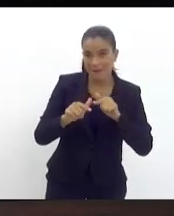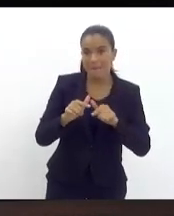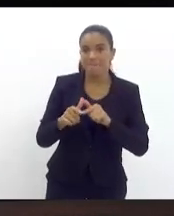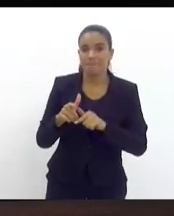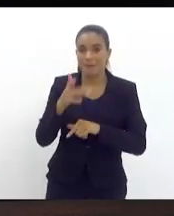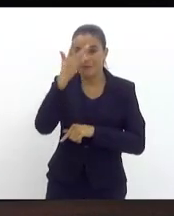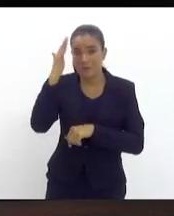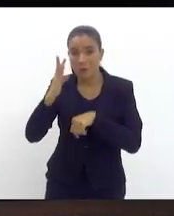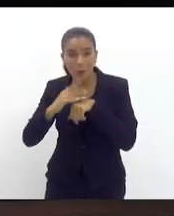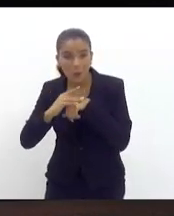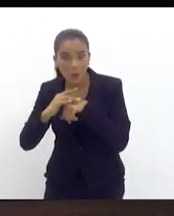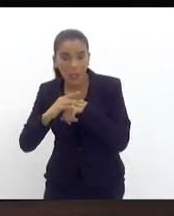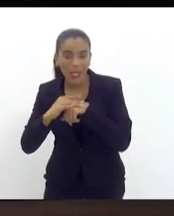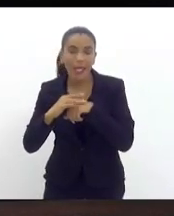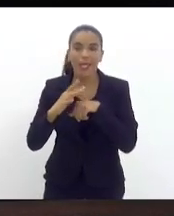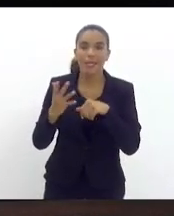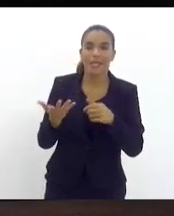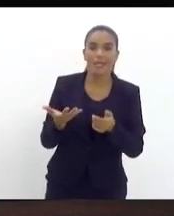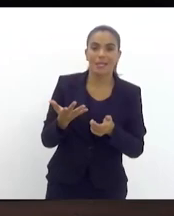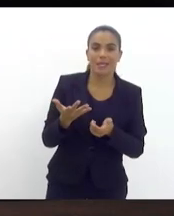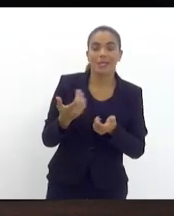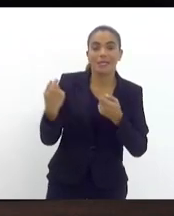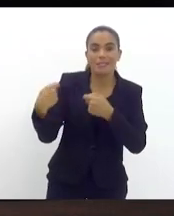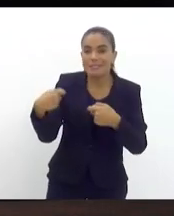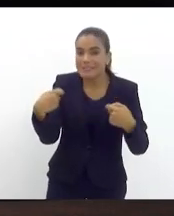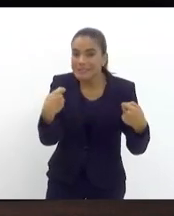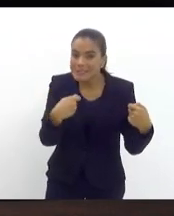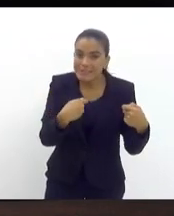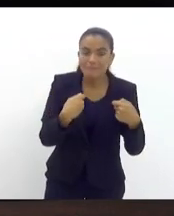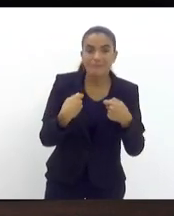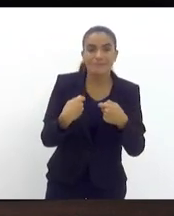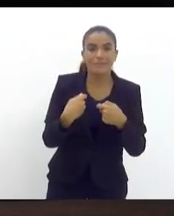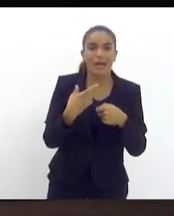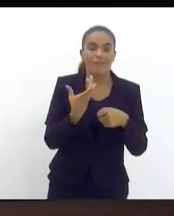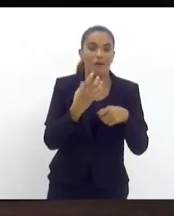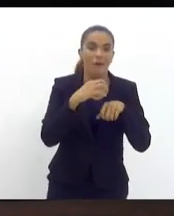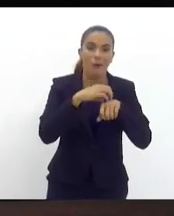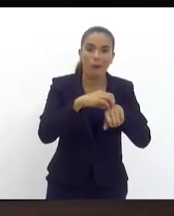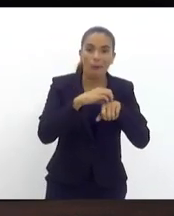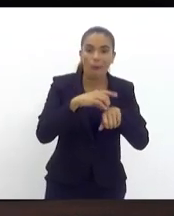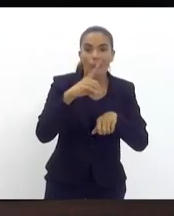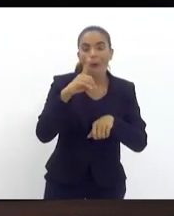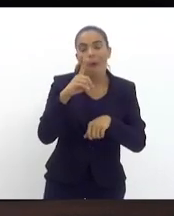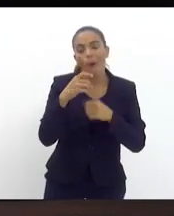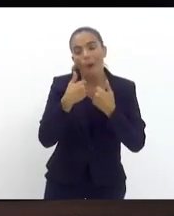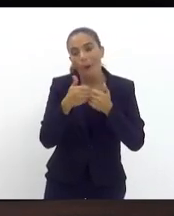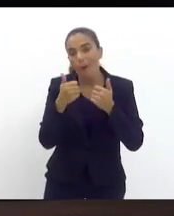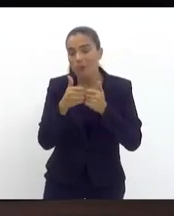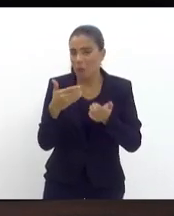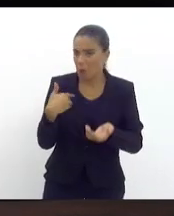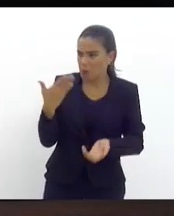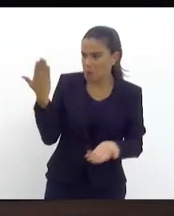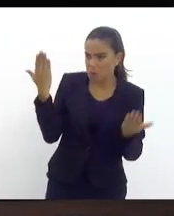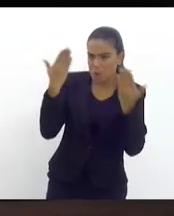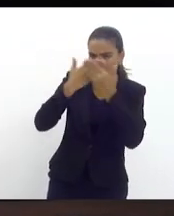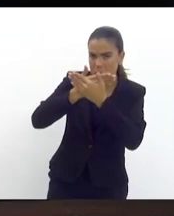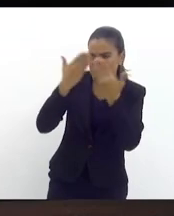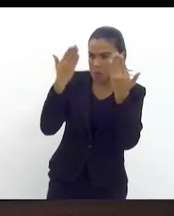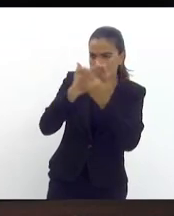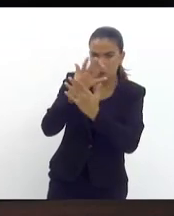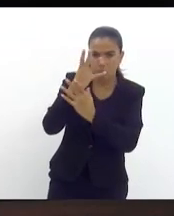enfermidades que parecia época de pegar uma condução de ônibus hoje eu não vejo mais